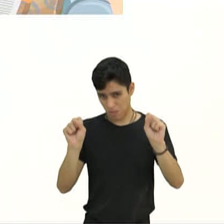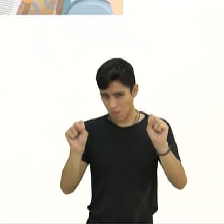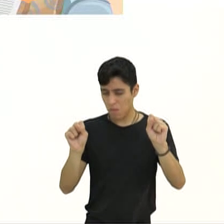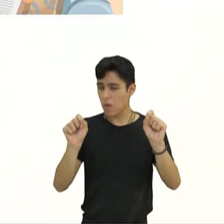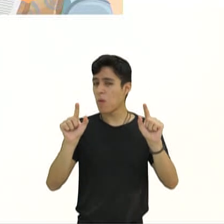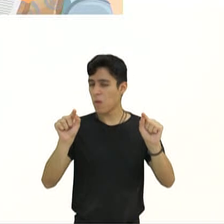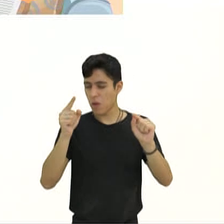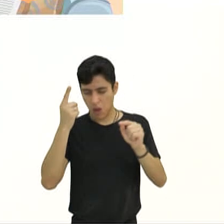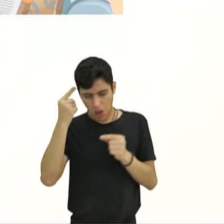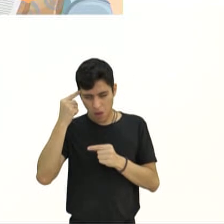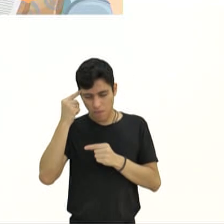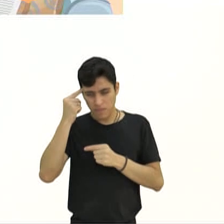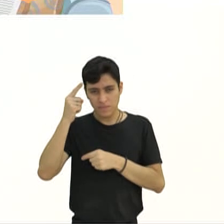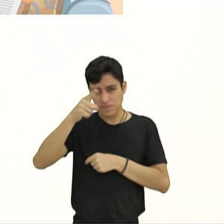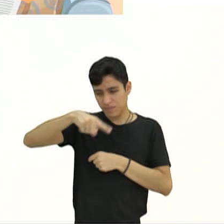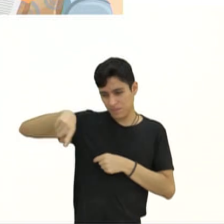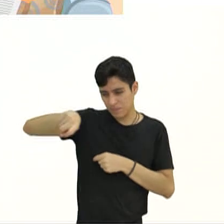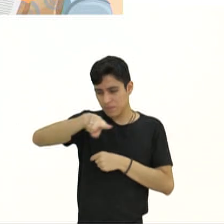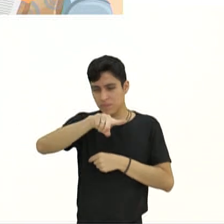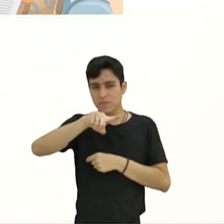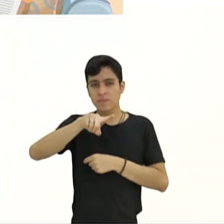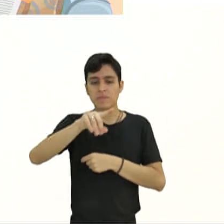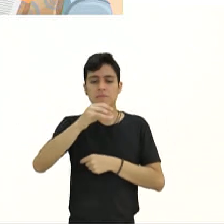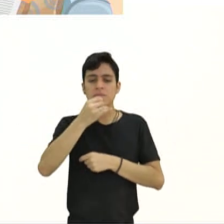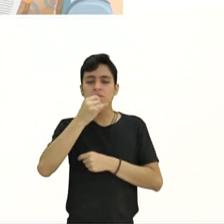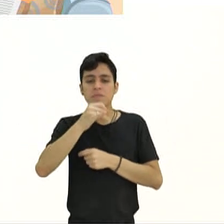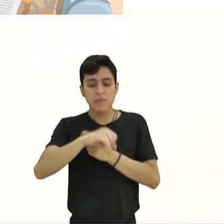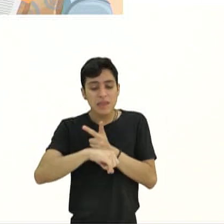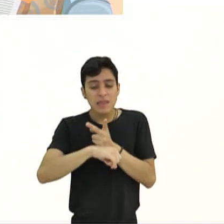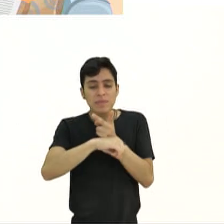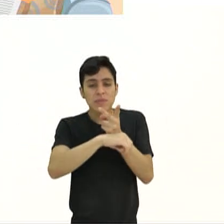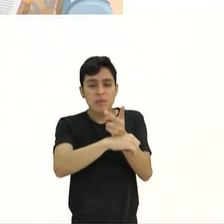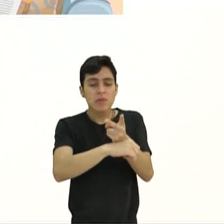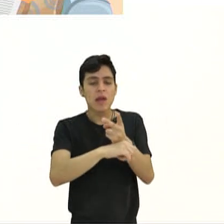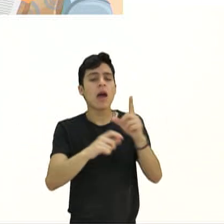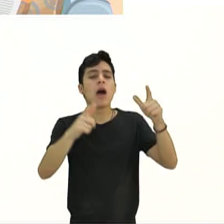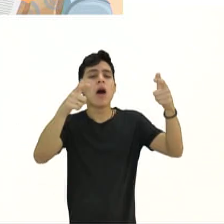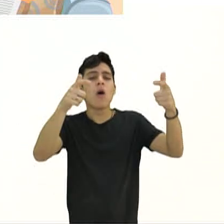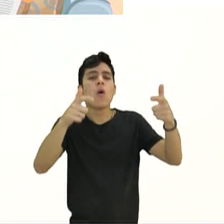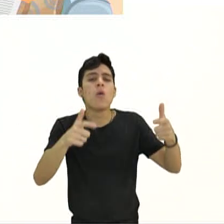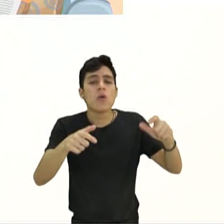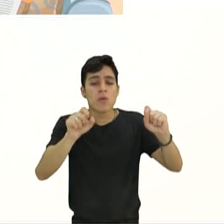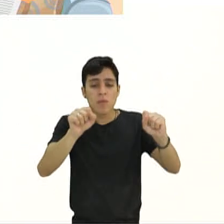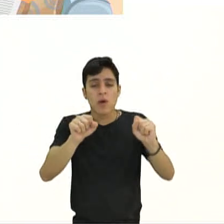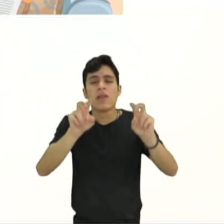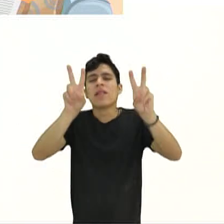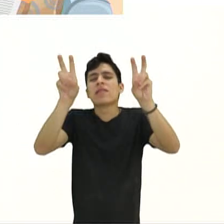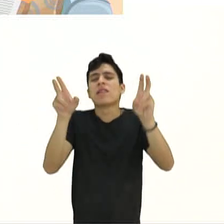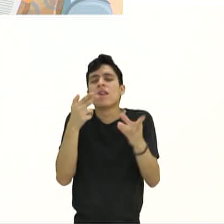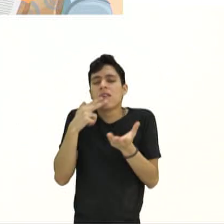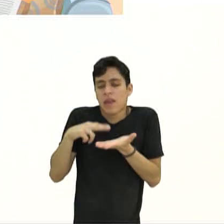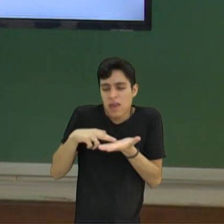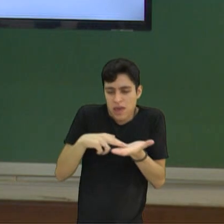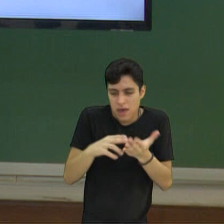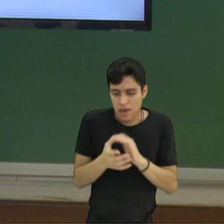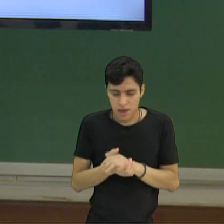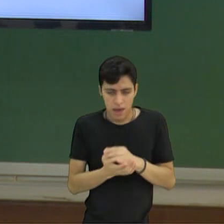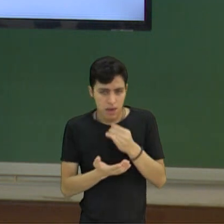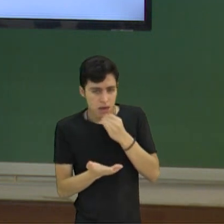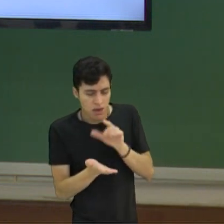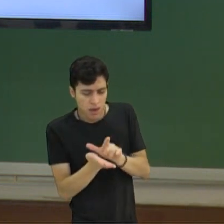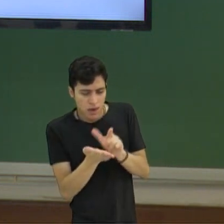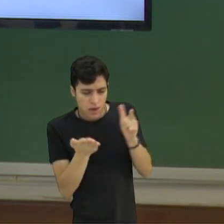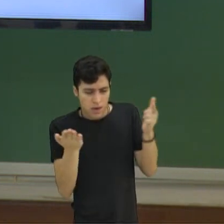sua pergunta, né? Você pode procurar a seção de cartas, isso mesmo. Então, se você está através de um veículo